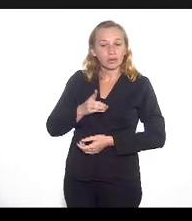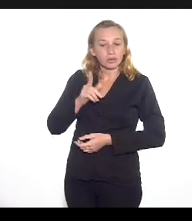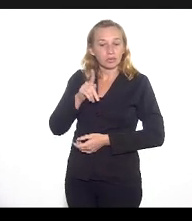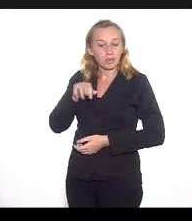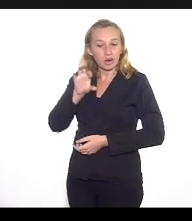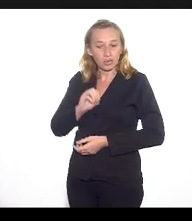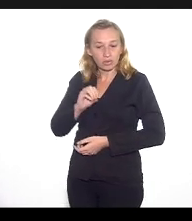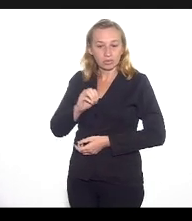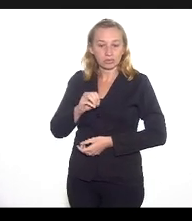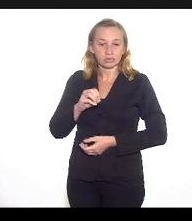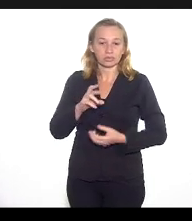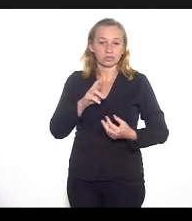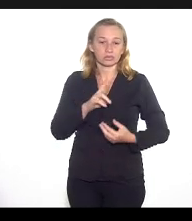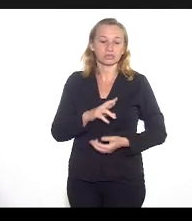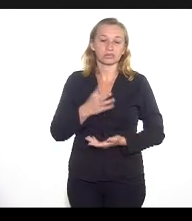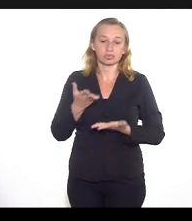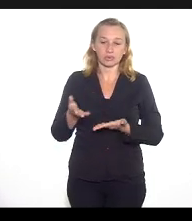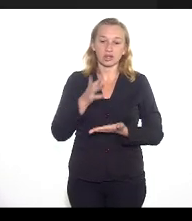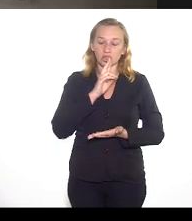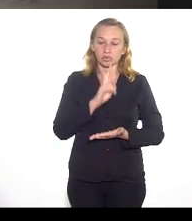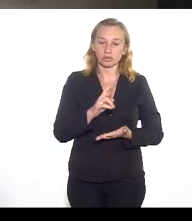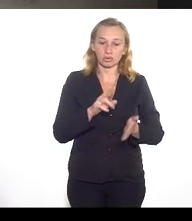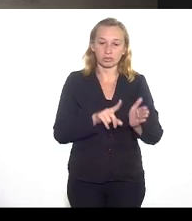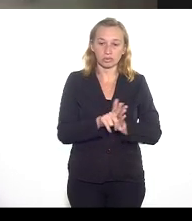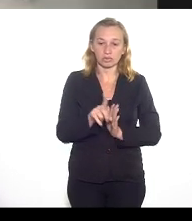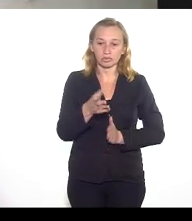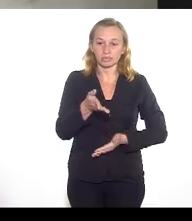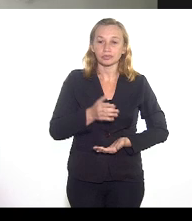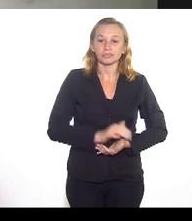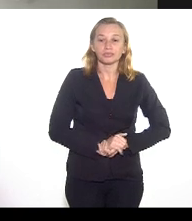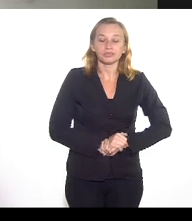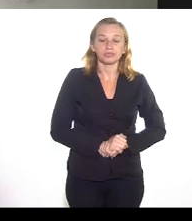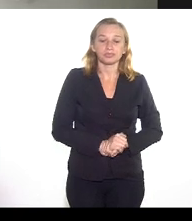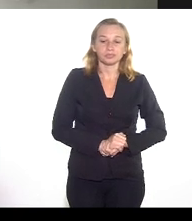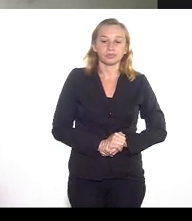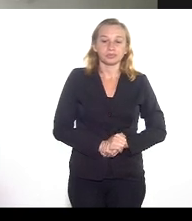tributário vai responder o nosso nome. Pedir para o senhor, se ele pudesse endereçar.